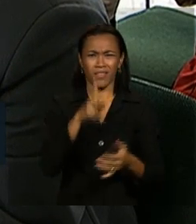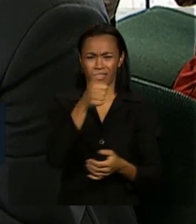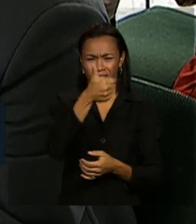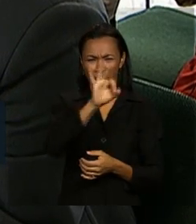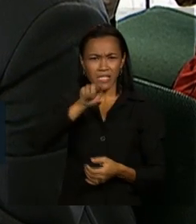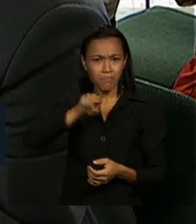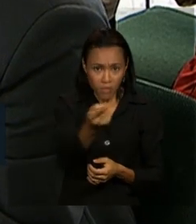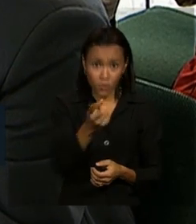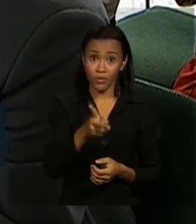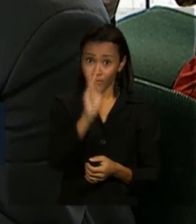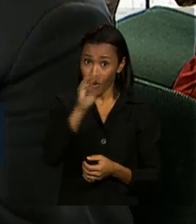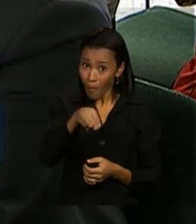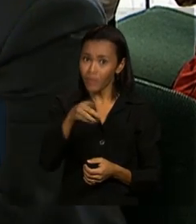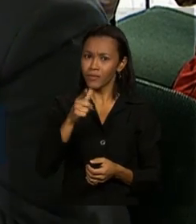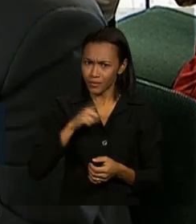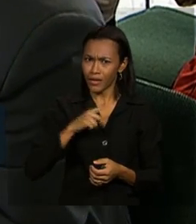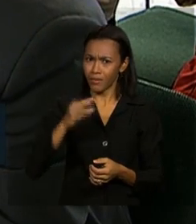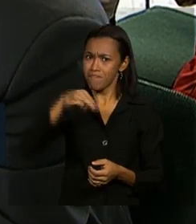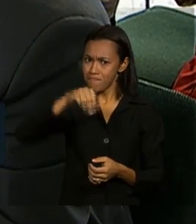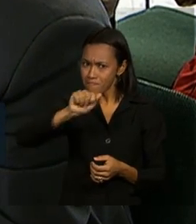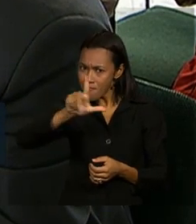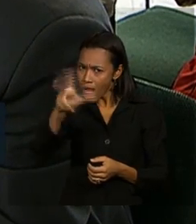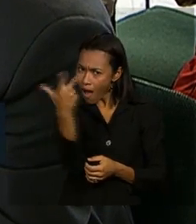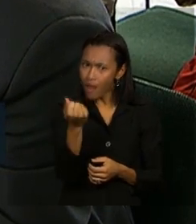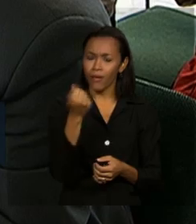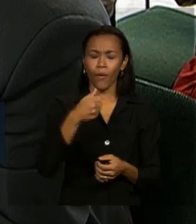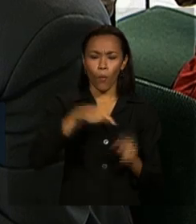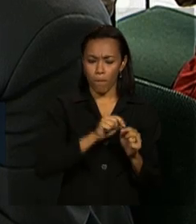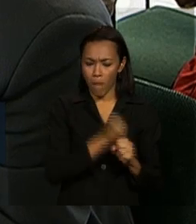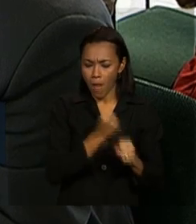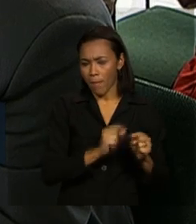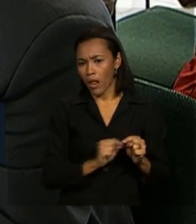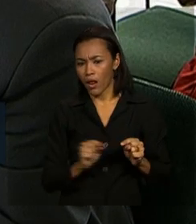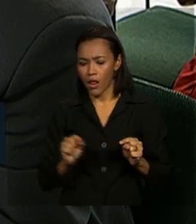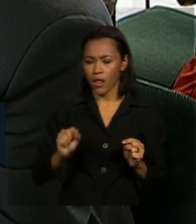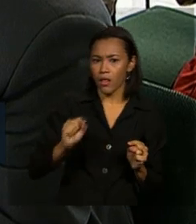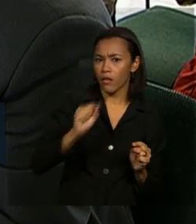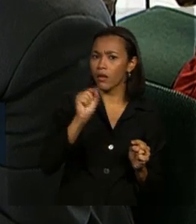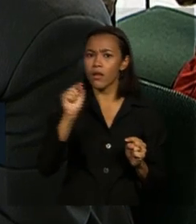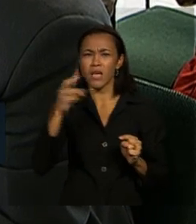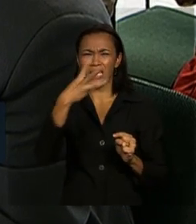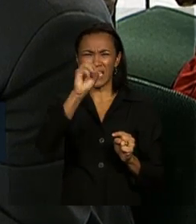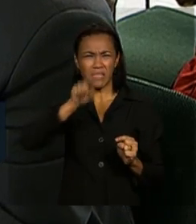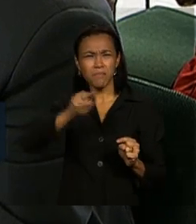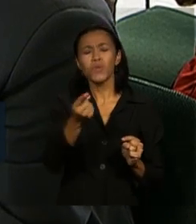Trilhos E você tem a como o senhor disse de quase 30.000 Eh que que já foi implementada